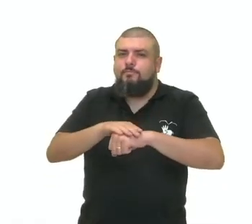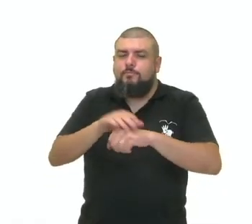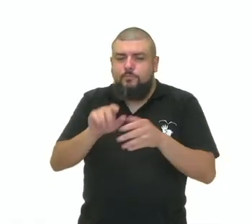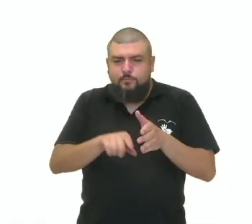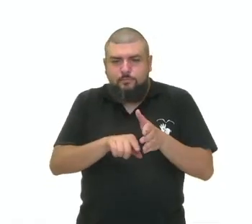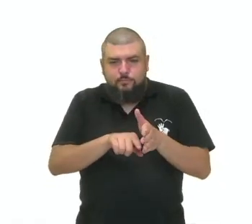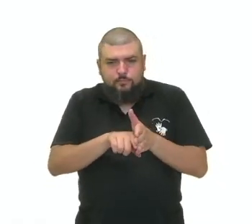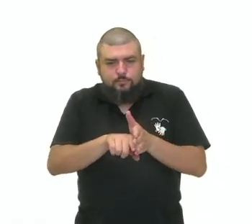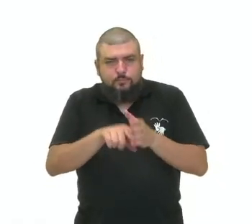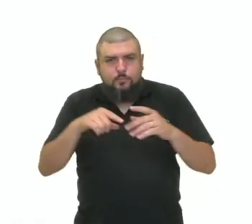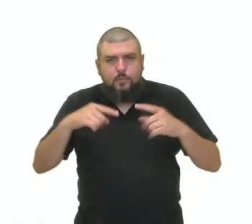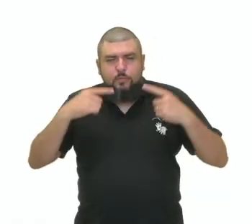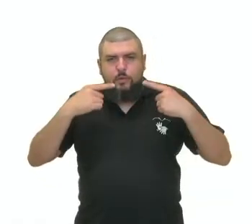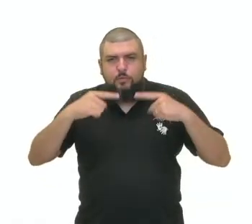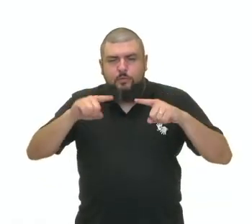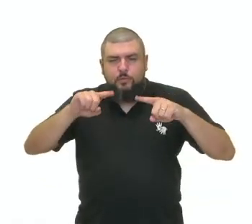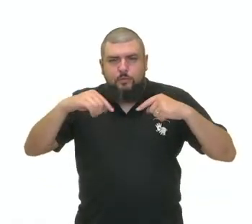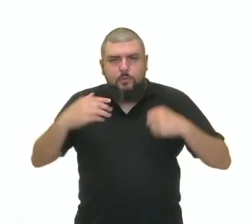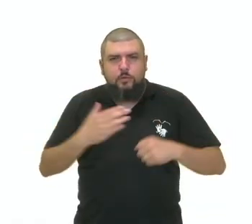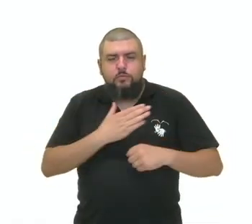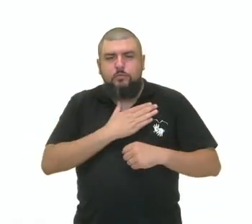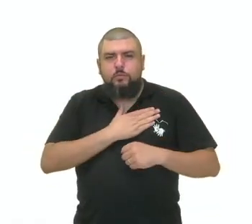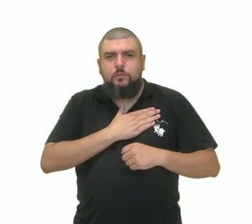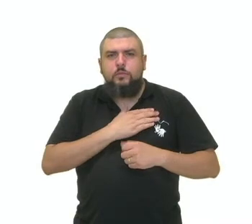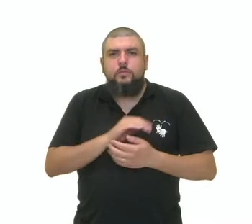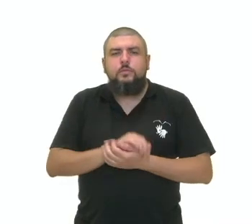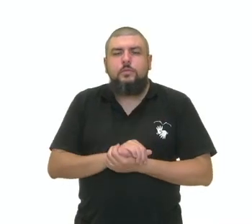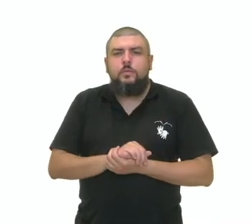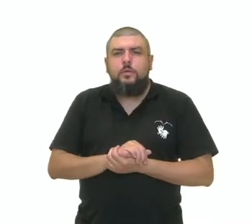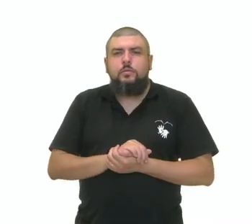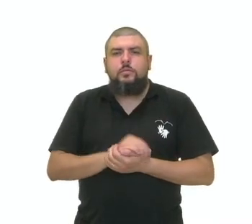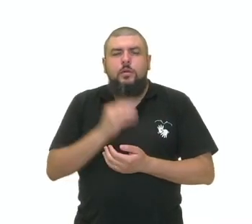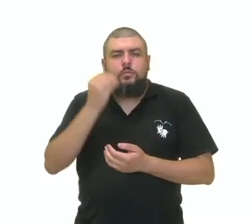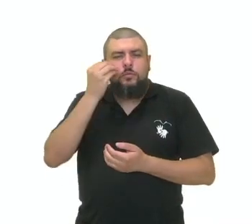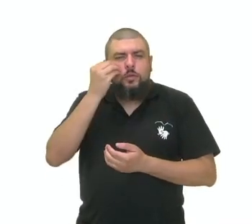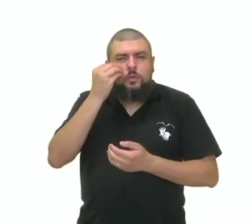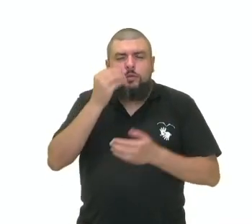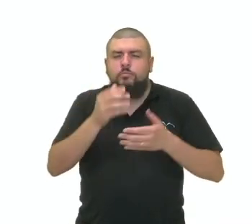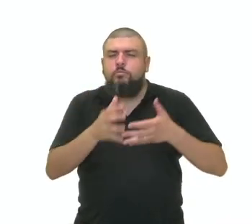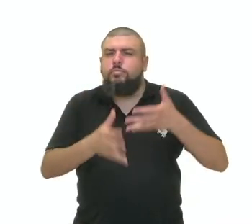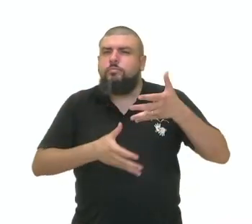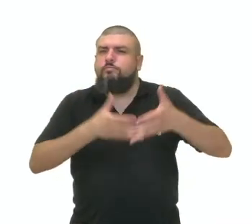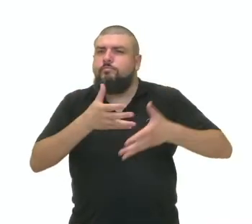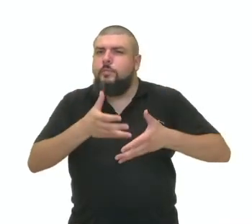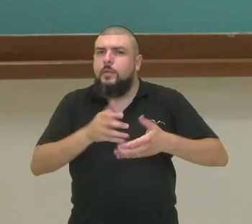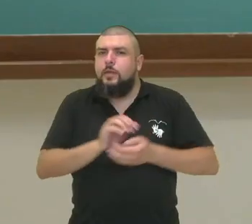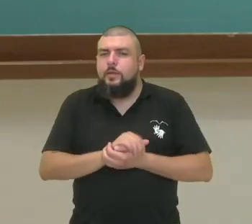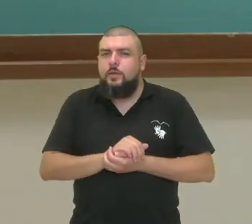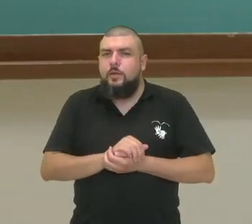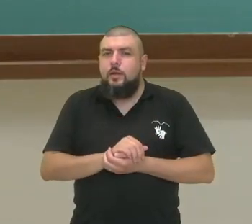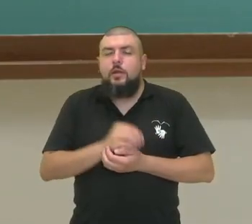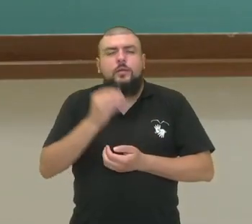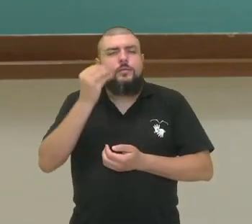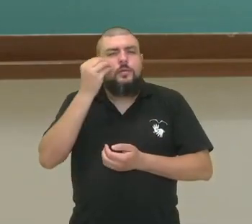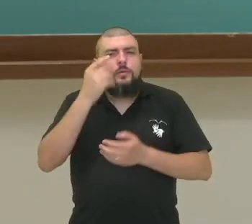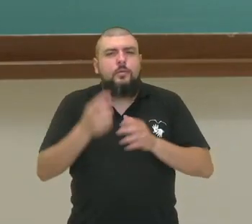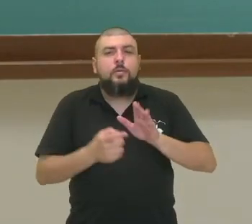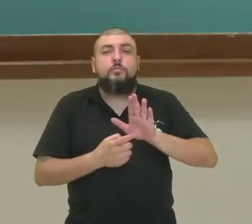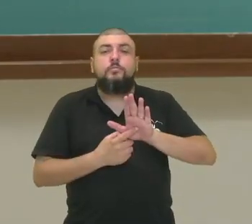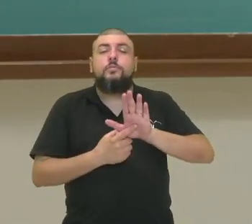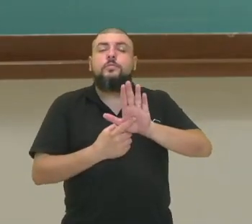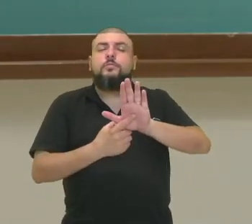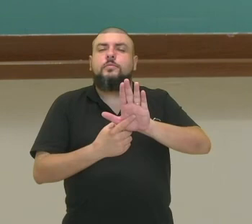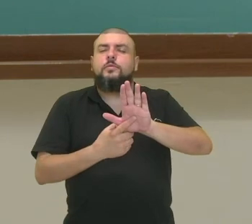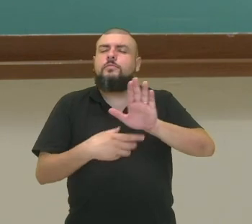de seu município, ouça este hino e interprete-o com a sua turma. Que tal preparar uma apresentação lá na sua